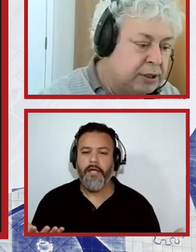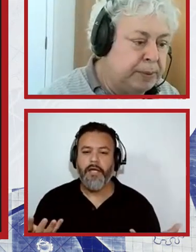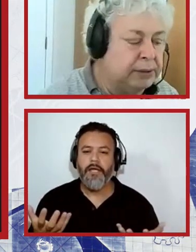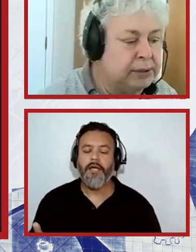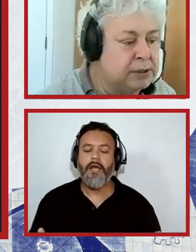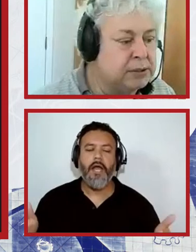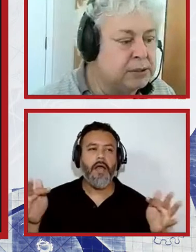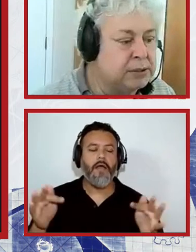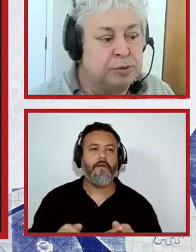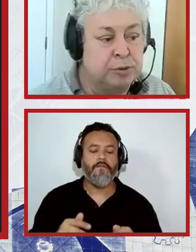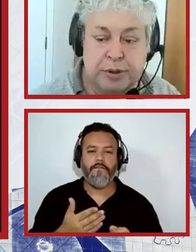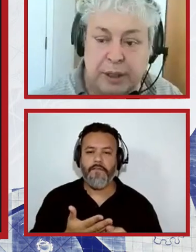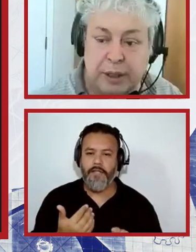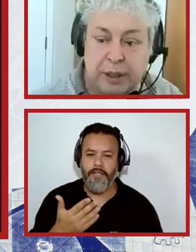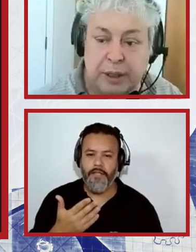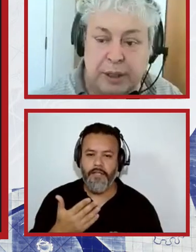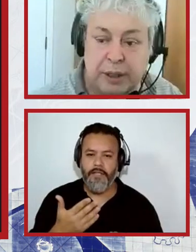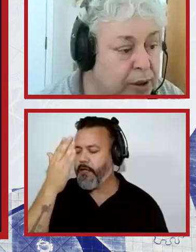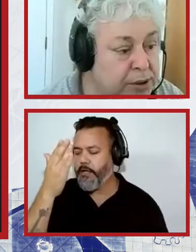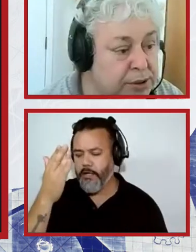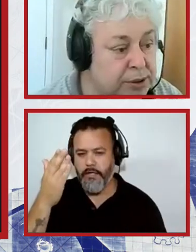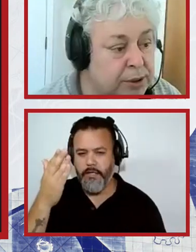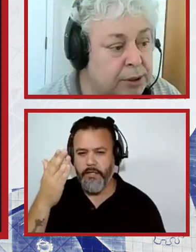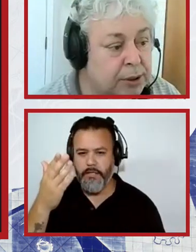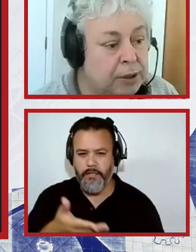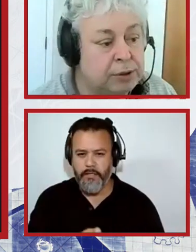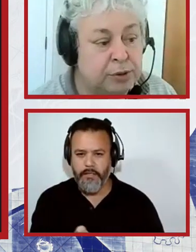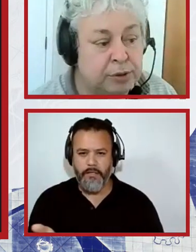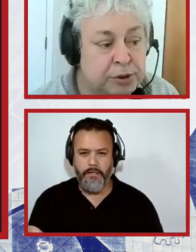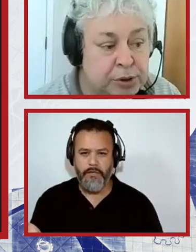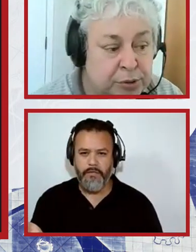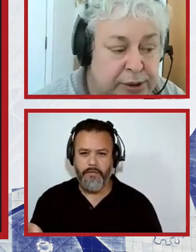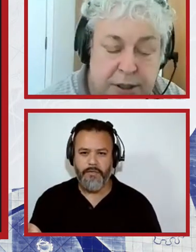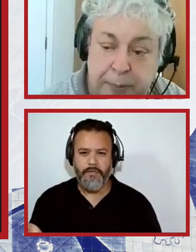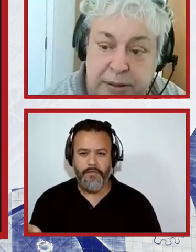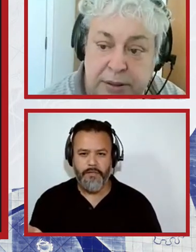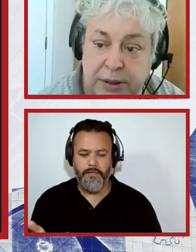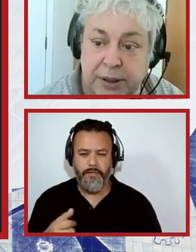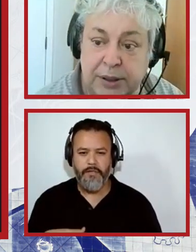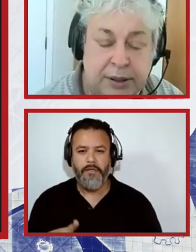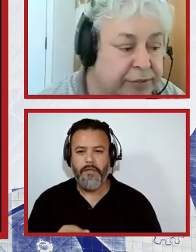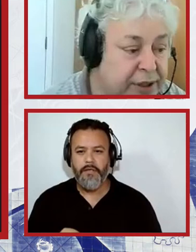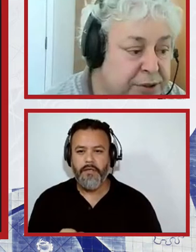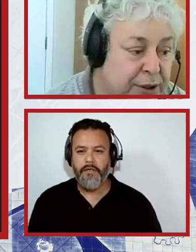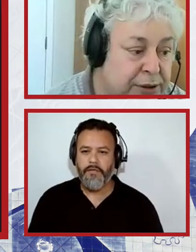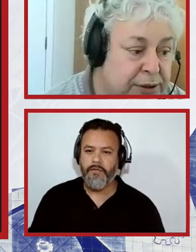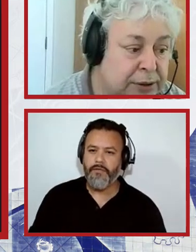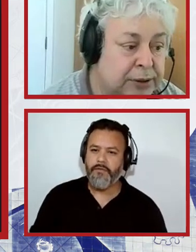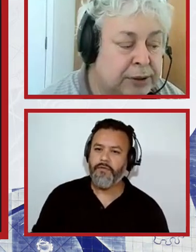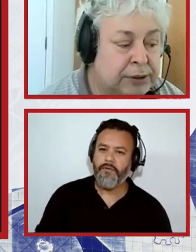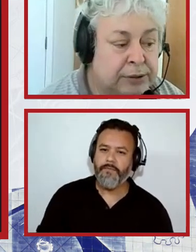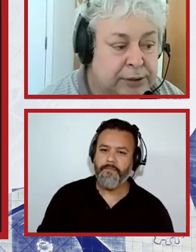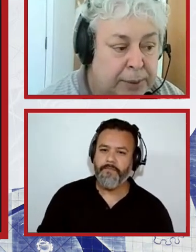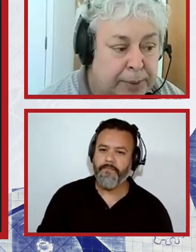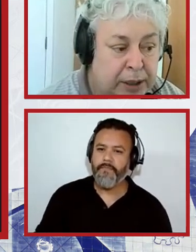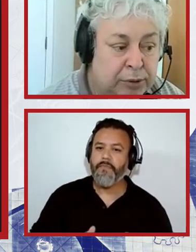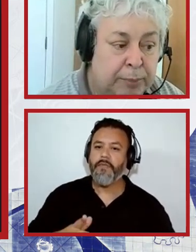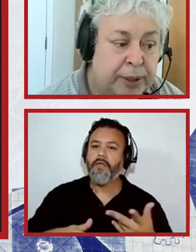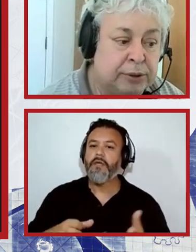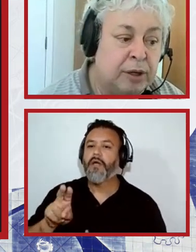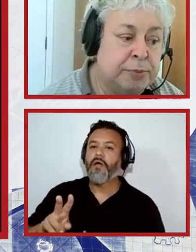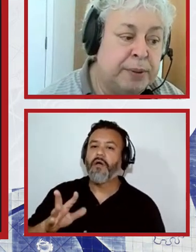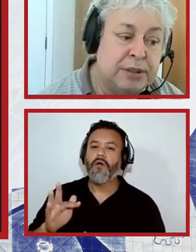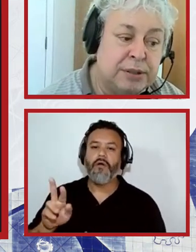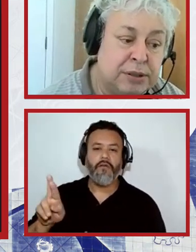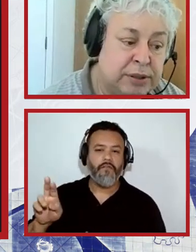agradecendo a vocês pela atenção. Eu sou José Antônio Santos Borges, sou do Instituto TES Facit, NCVPJ, trabalho